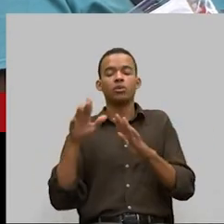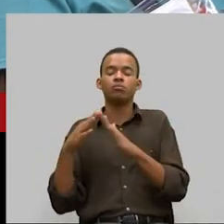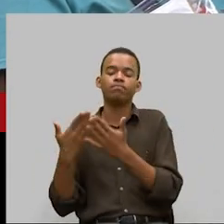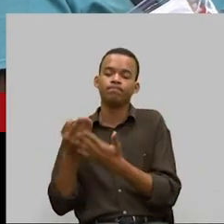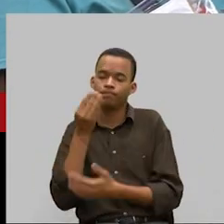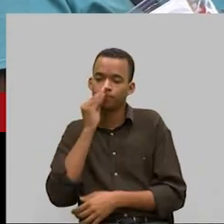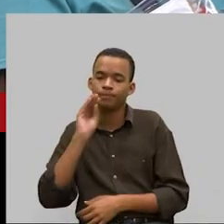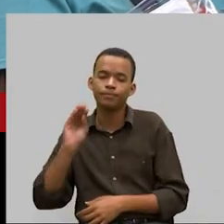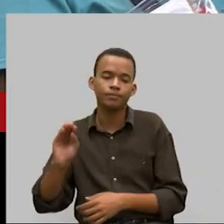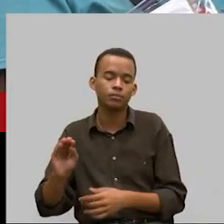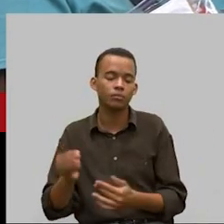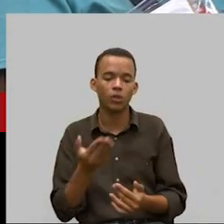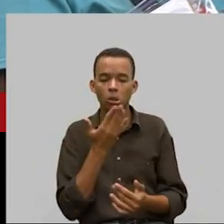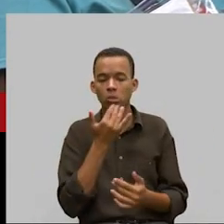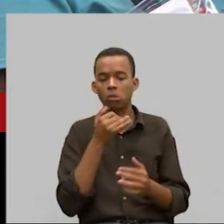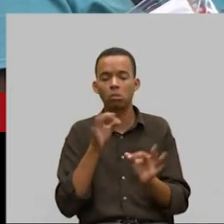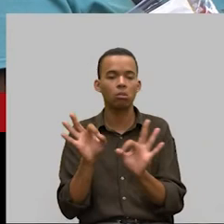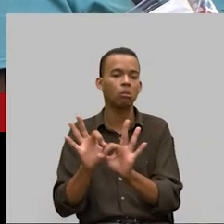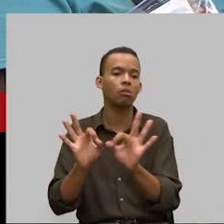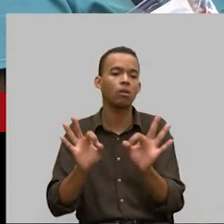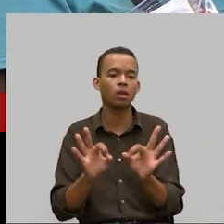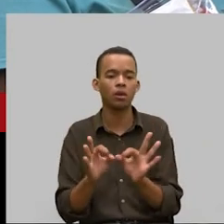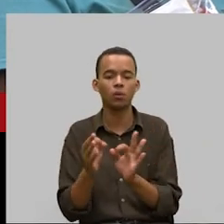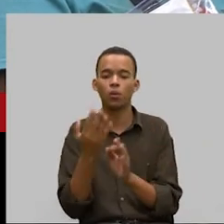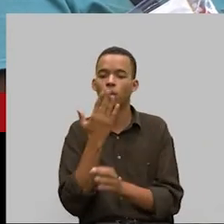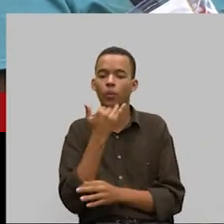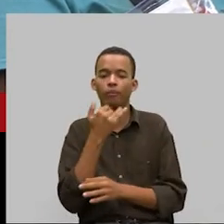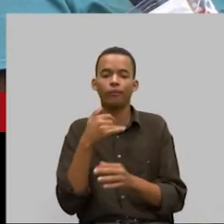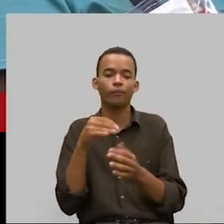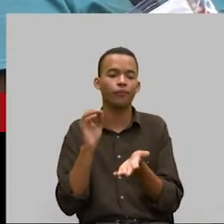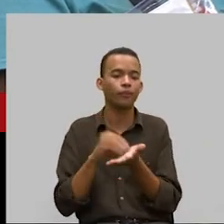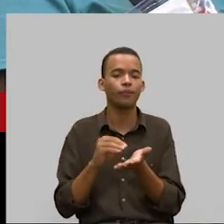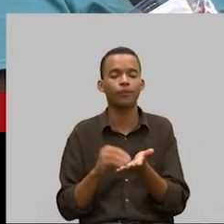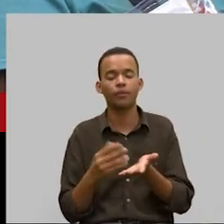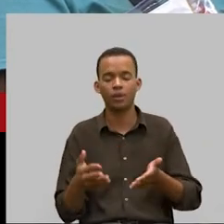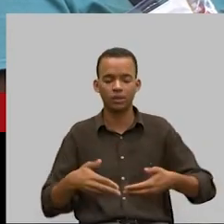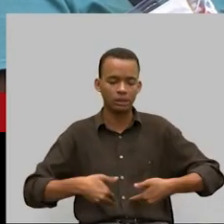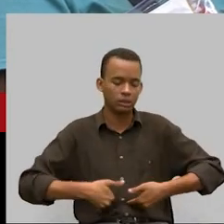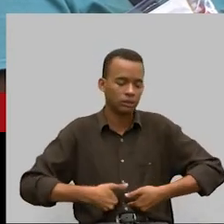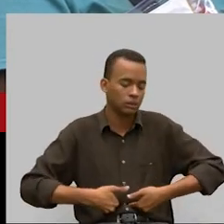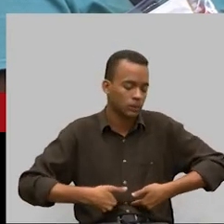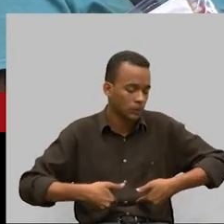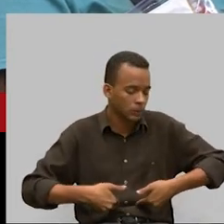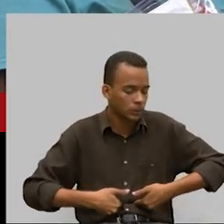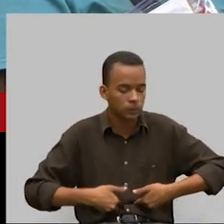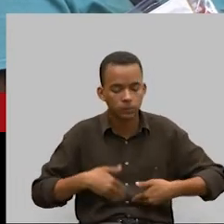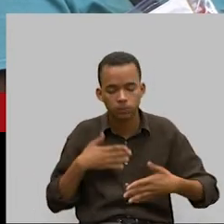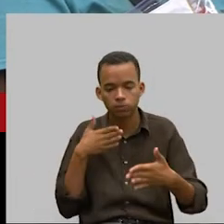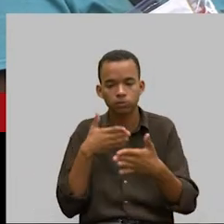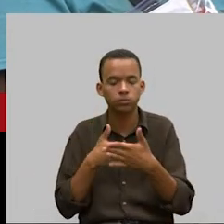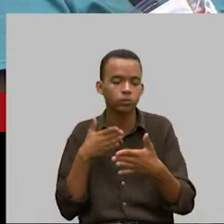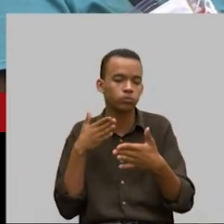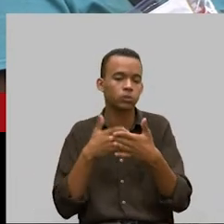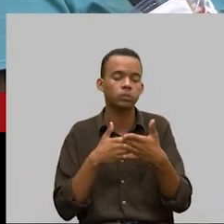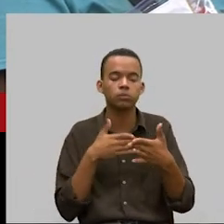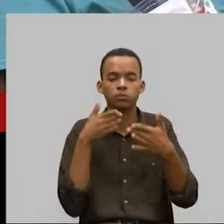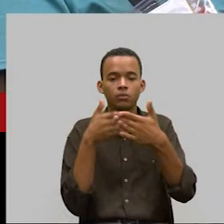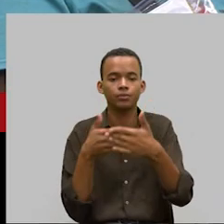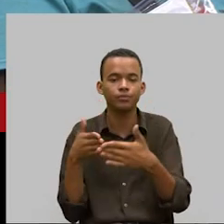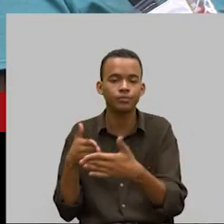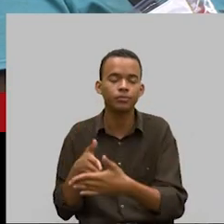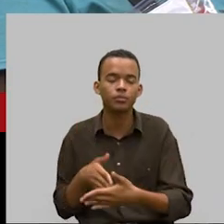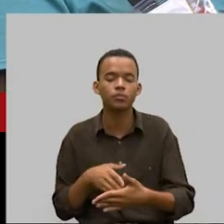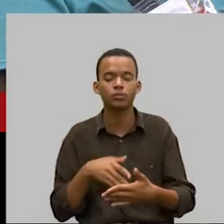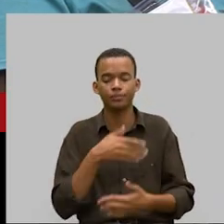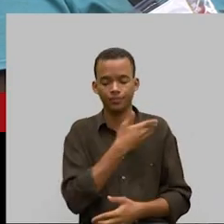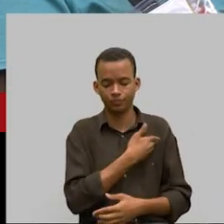merenda escasso o cardápio mal traçado a fome é uma barreira para um futuro almejado nas mãos dos